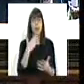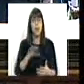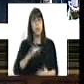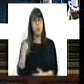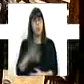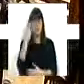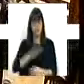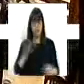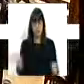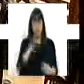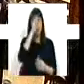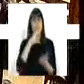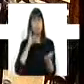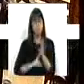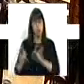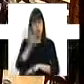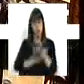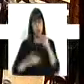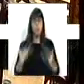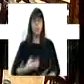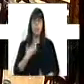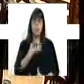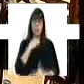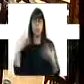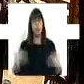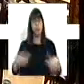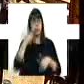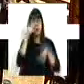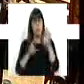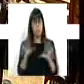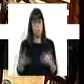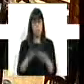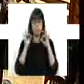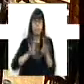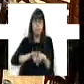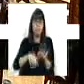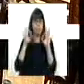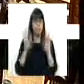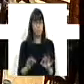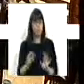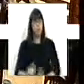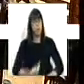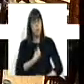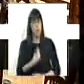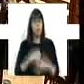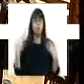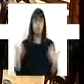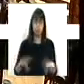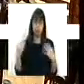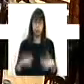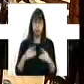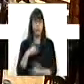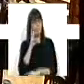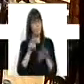Obrigado, Sr. Presidente. Sr. Primeiro-Ministro, de facto, a Europa está a viver uma grande crise humanitária, uma verdadeira tragédia, uma crise muito preocupante, sobretudo